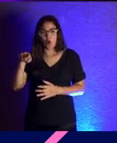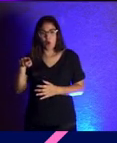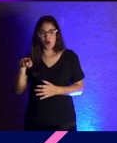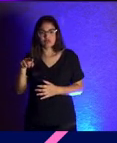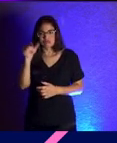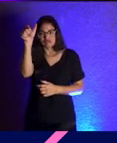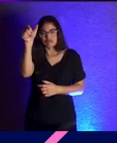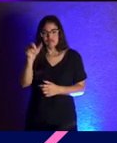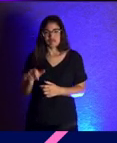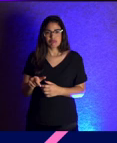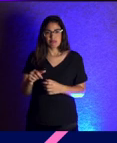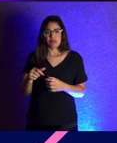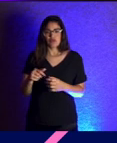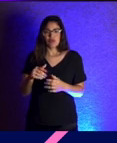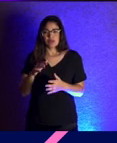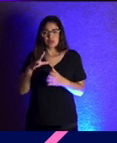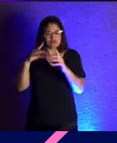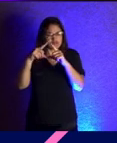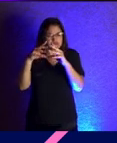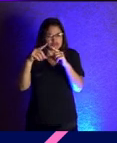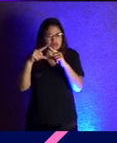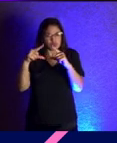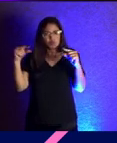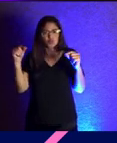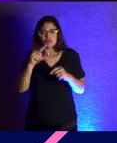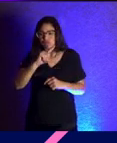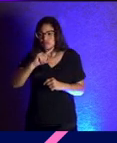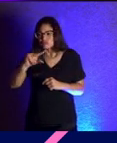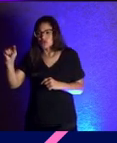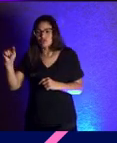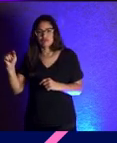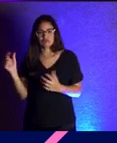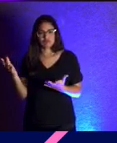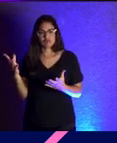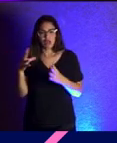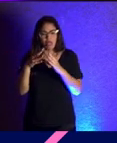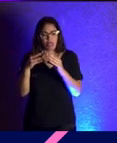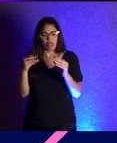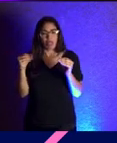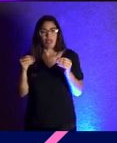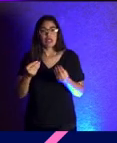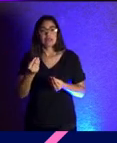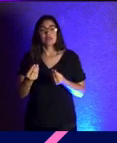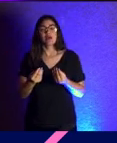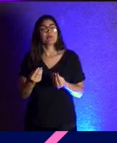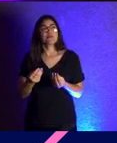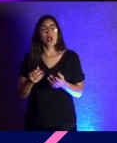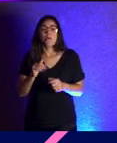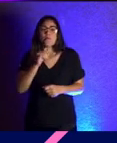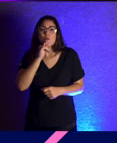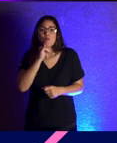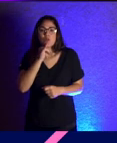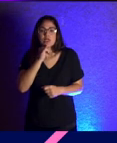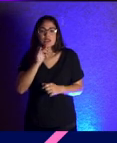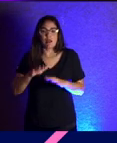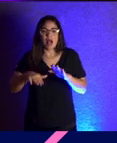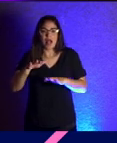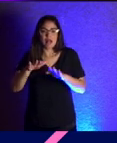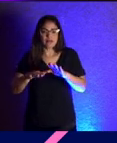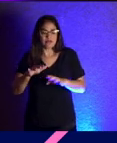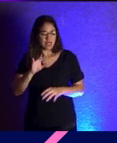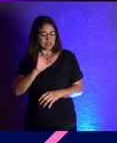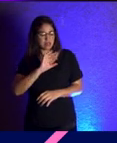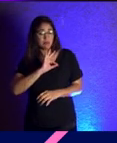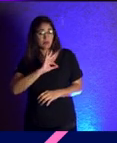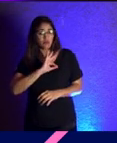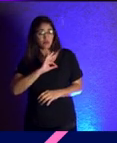nem sempre as famílias fazem o boletim de ocorrência, mas muitas vezes, quando elas fazem, elas já dão para a polícia as informações que a pessoa tem nome. O